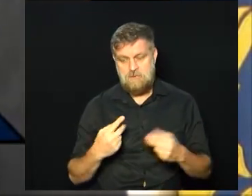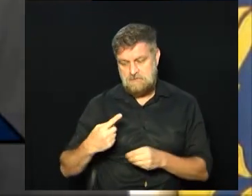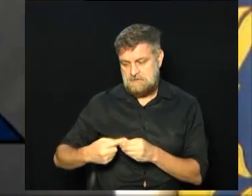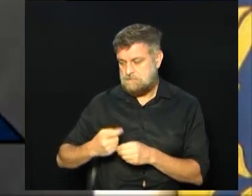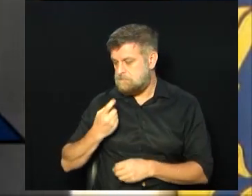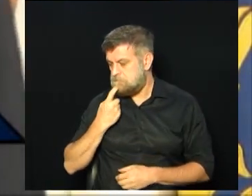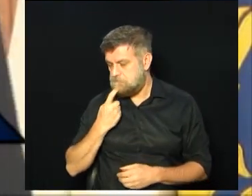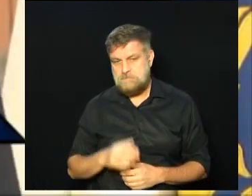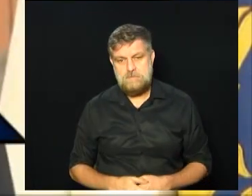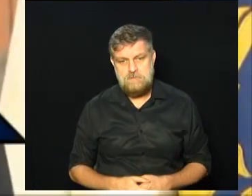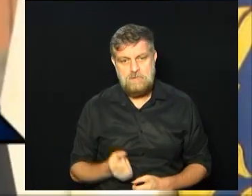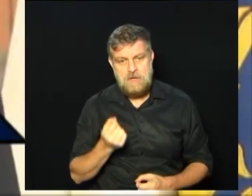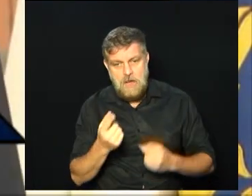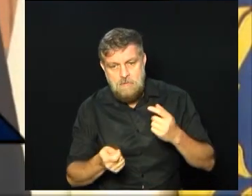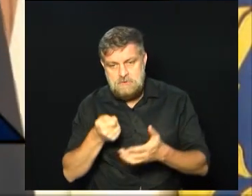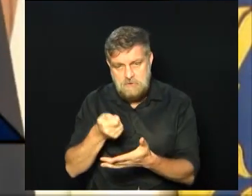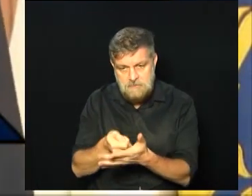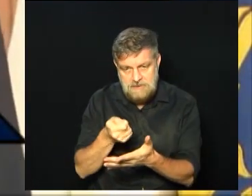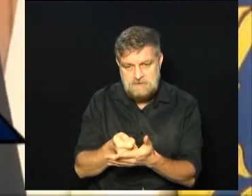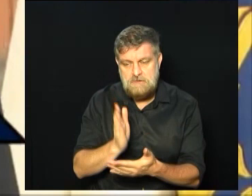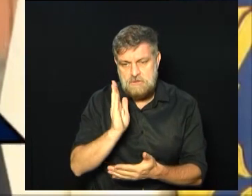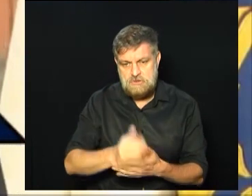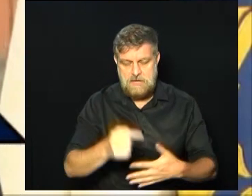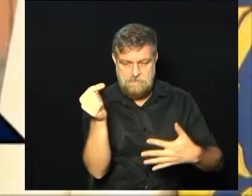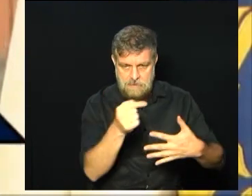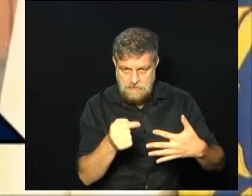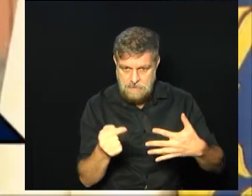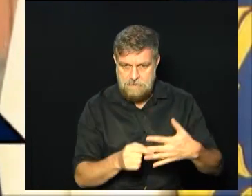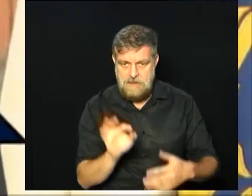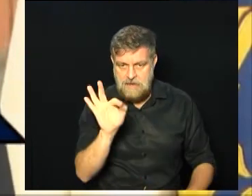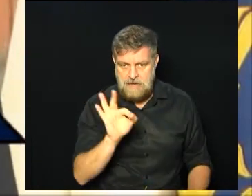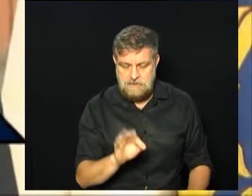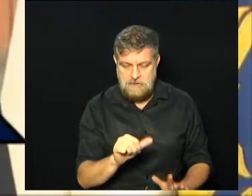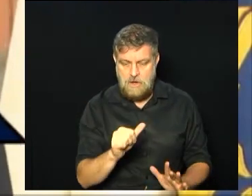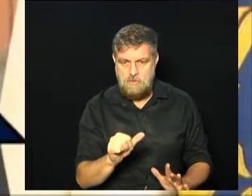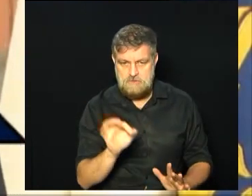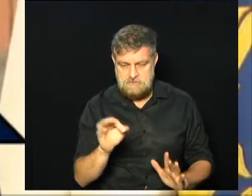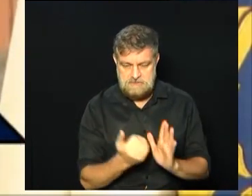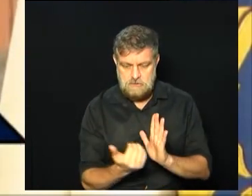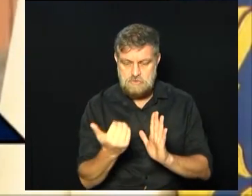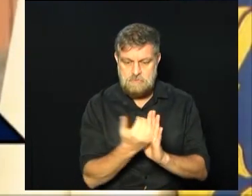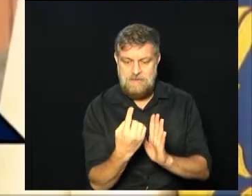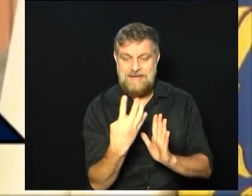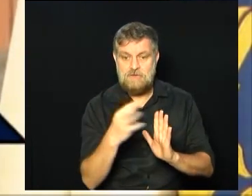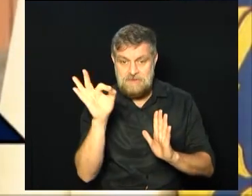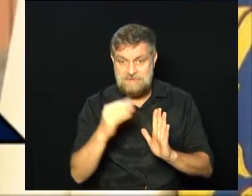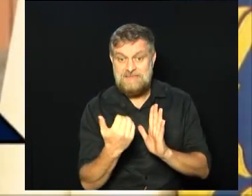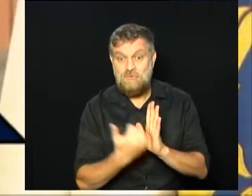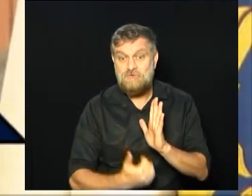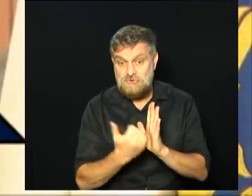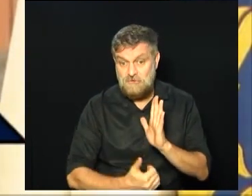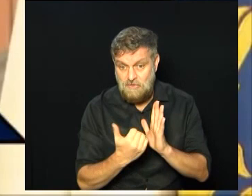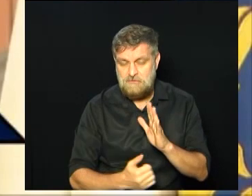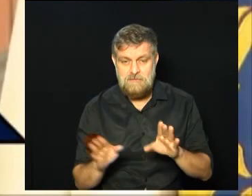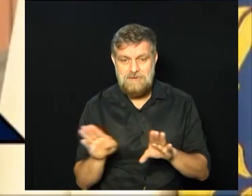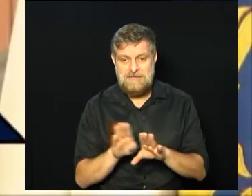Campinas. Algumas obrigações já foram atendidas, aumento da alíquota de 11% para 14%, mas obriga